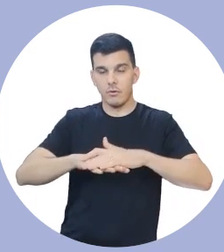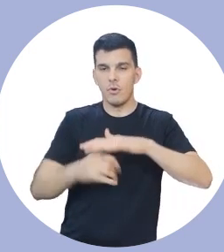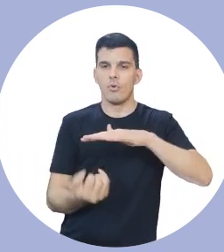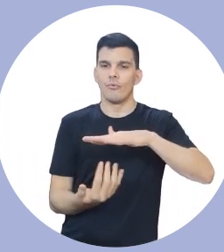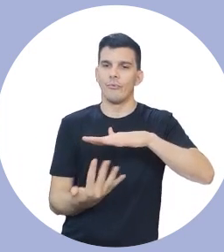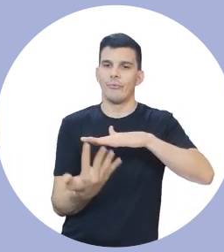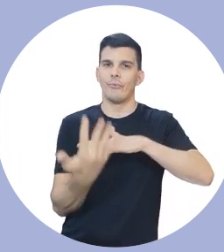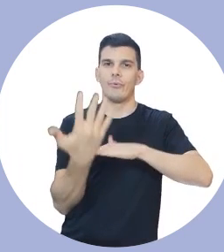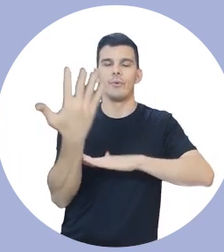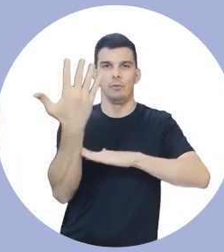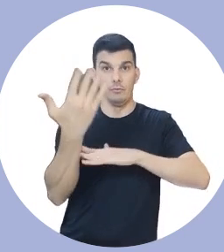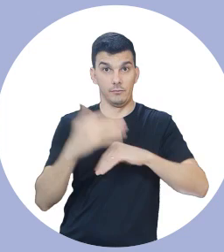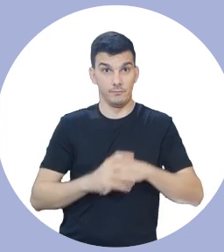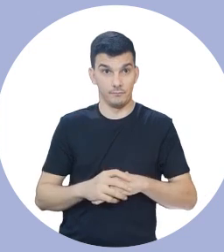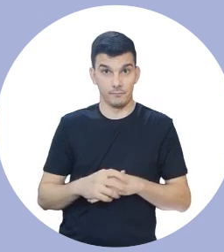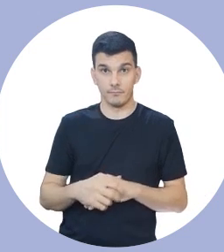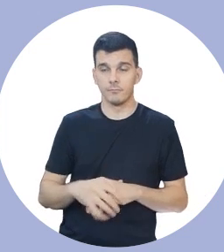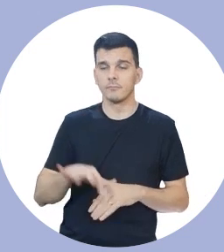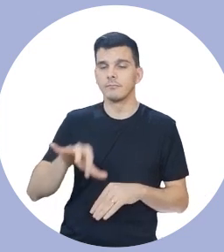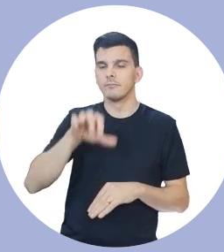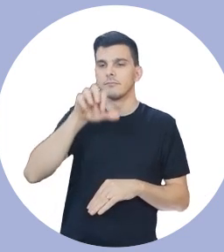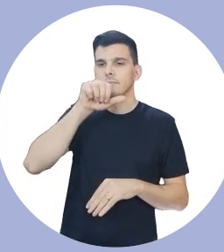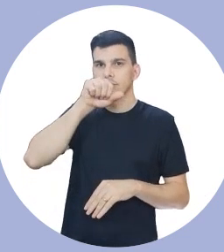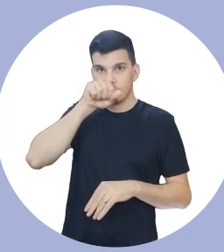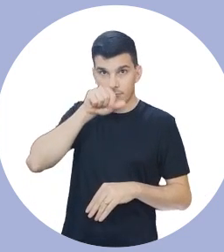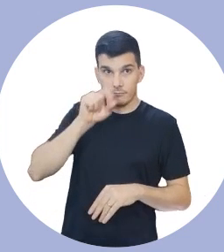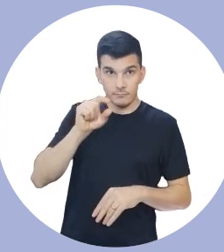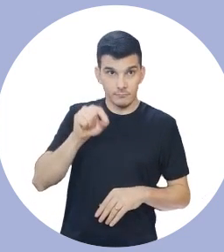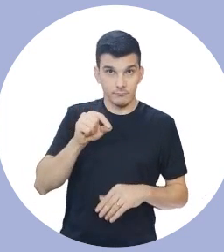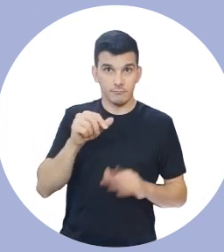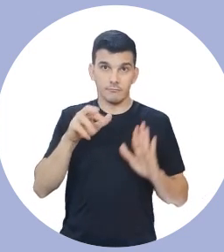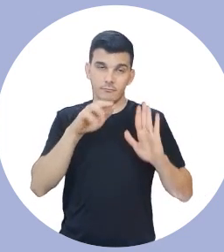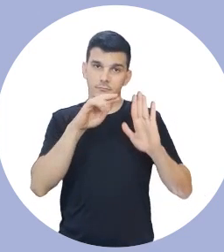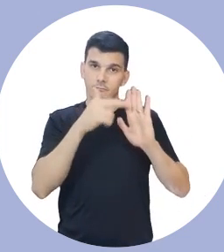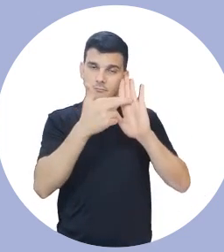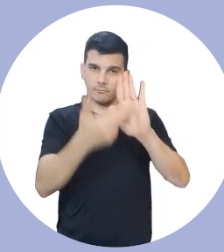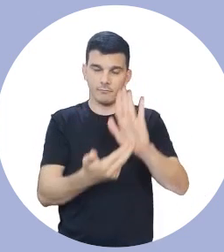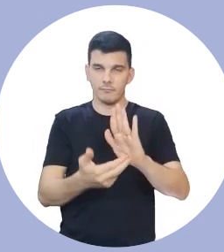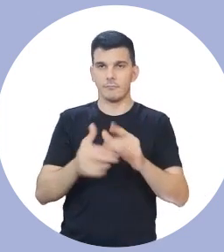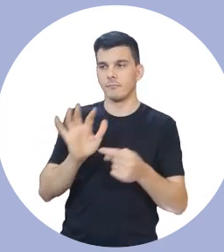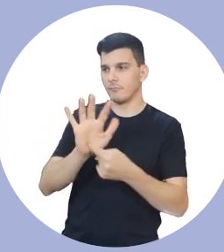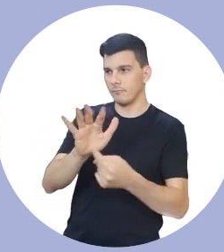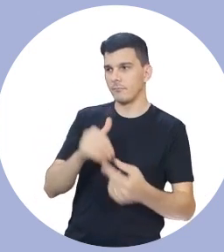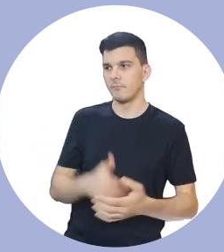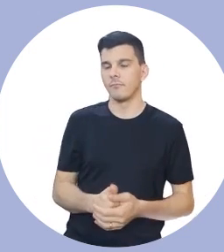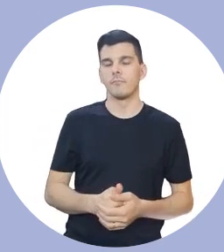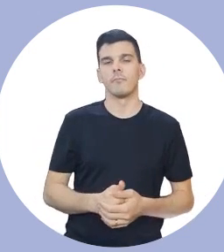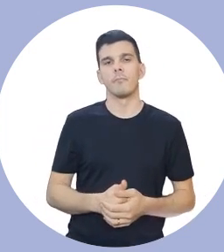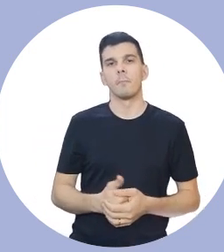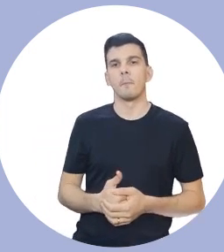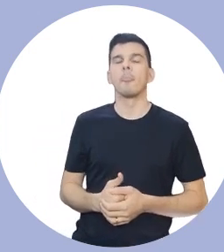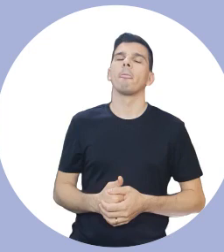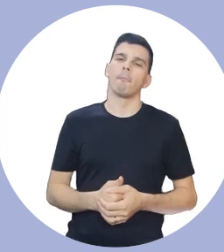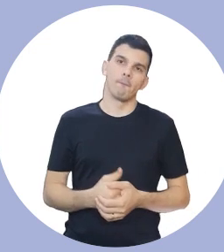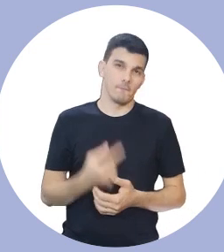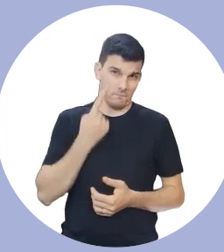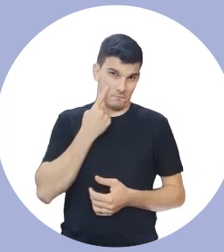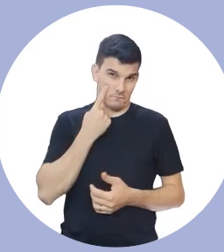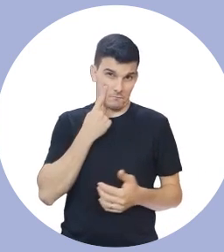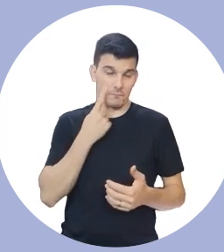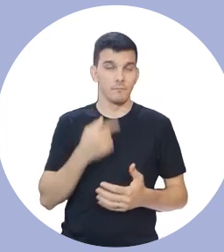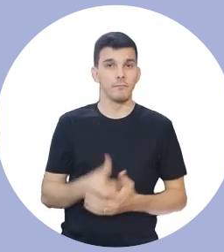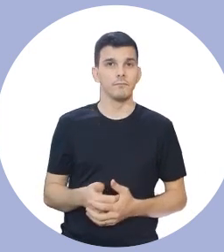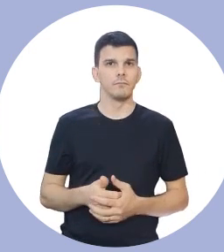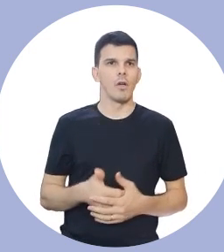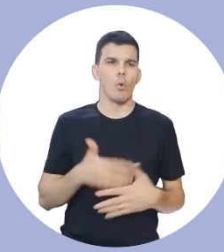folhas na saída de vapor da sauna, aromatizando-a conforme representado na figura. Tem a figura aí que vocês